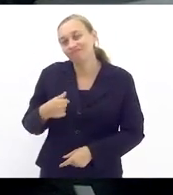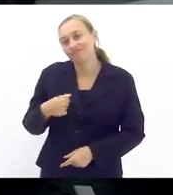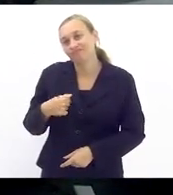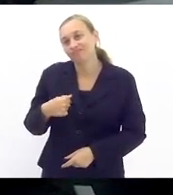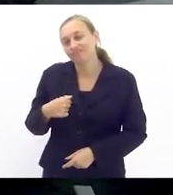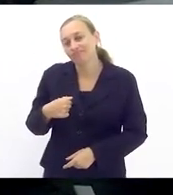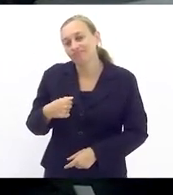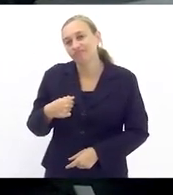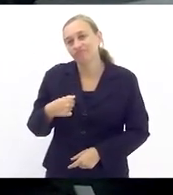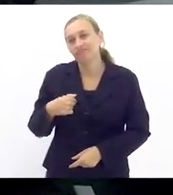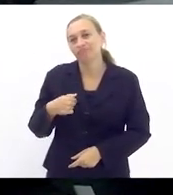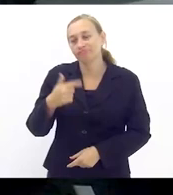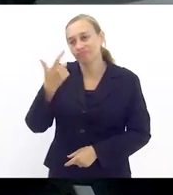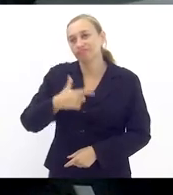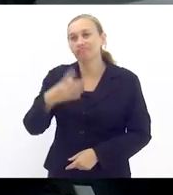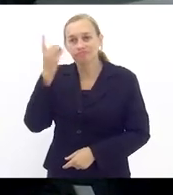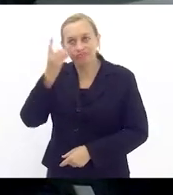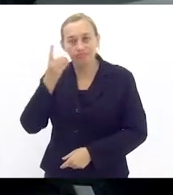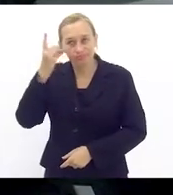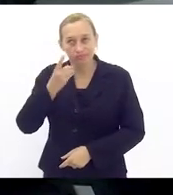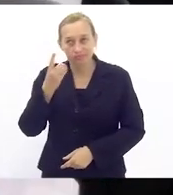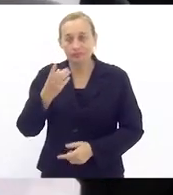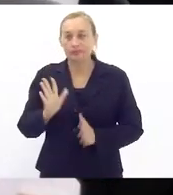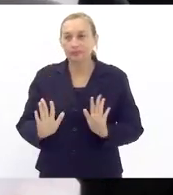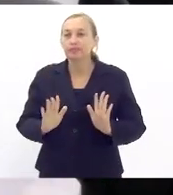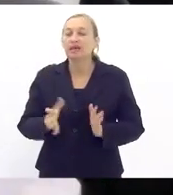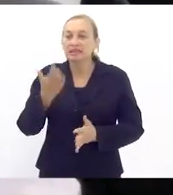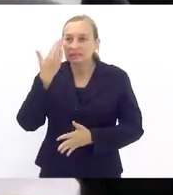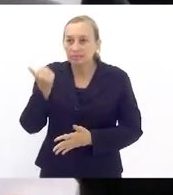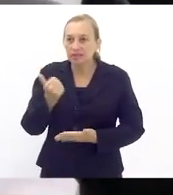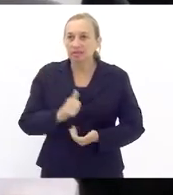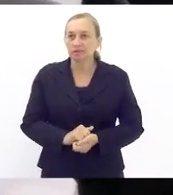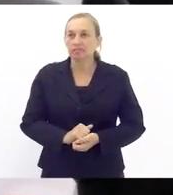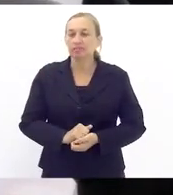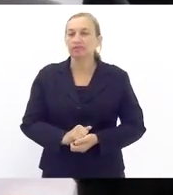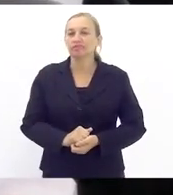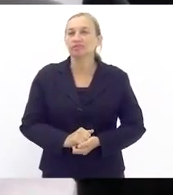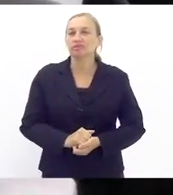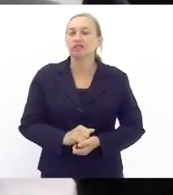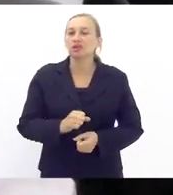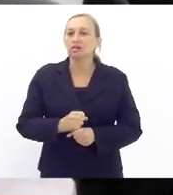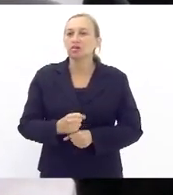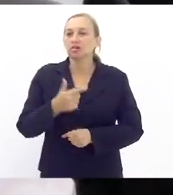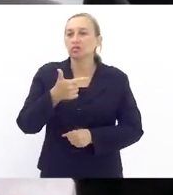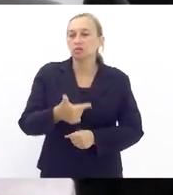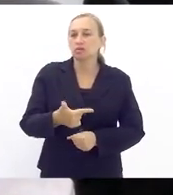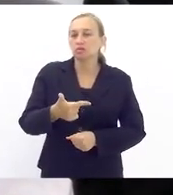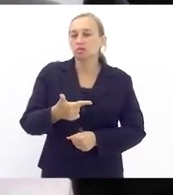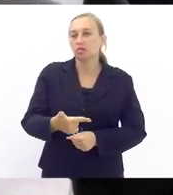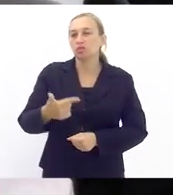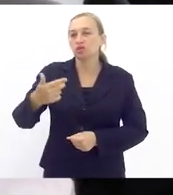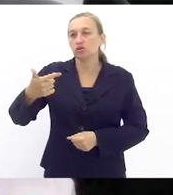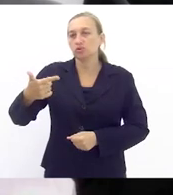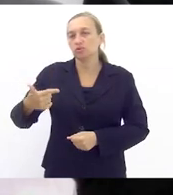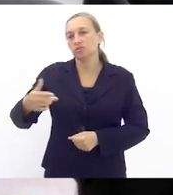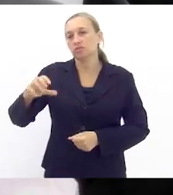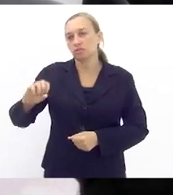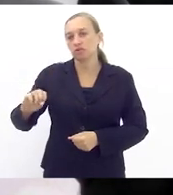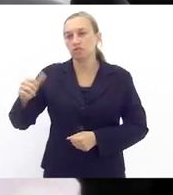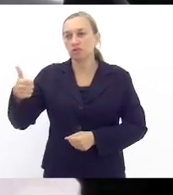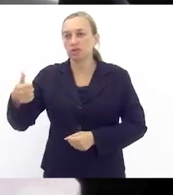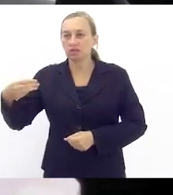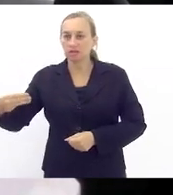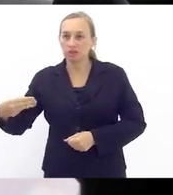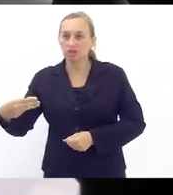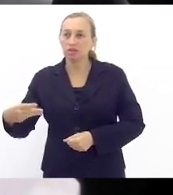e agora estou deputada e saber que desde 2013 a gente tem um projeto